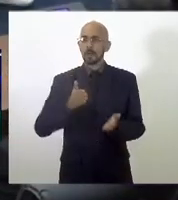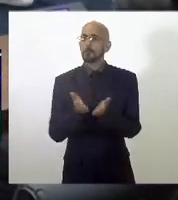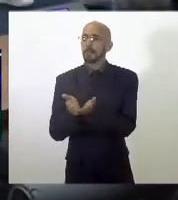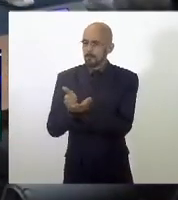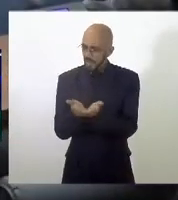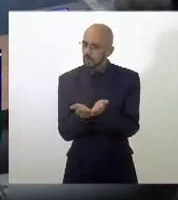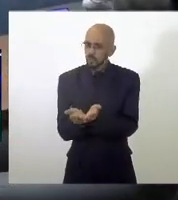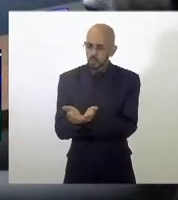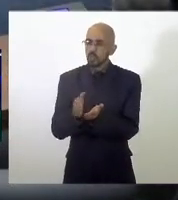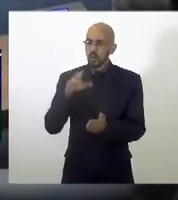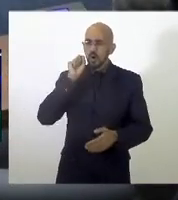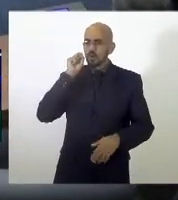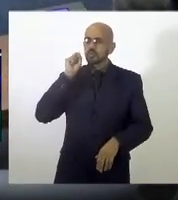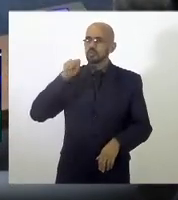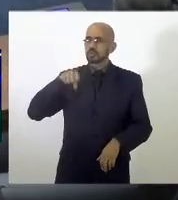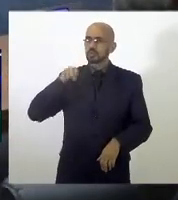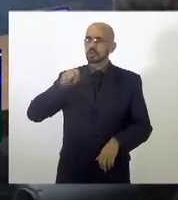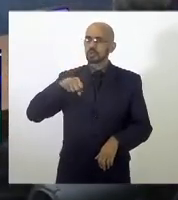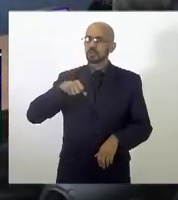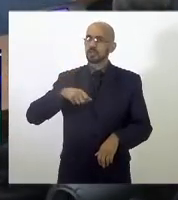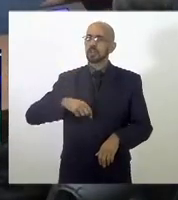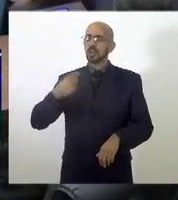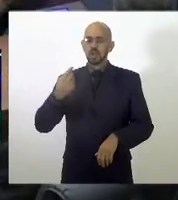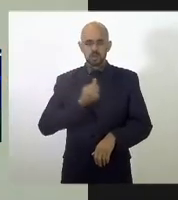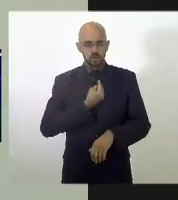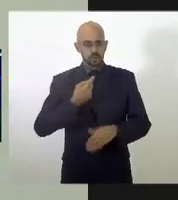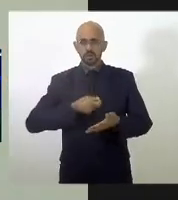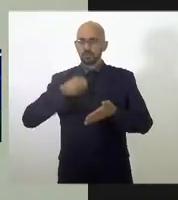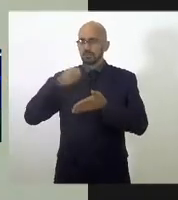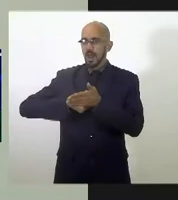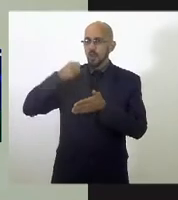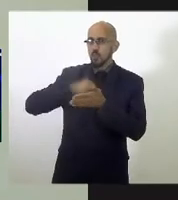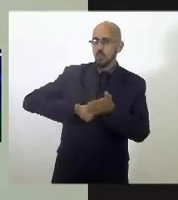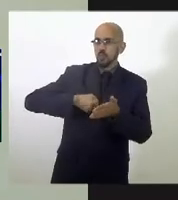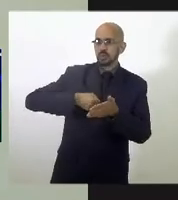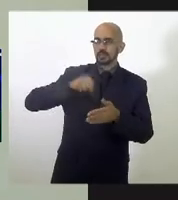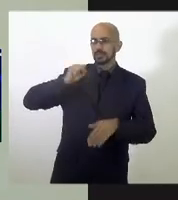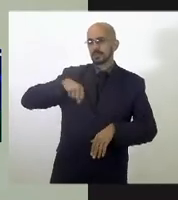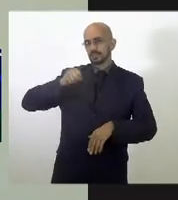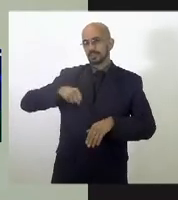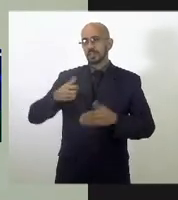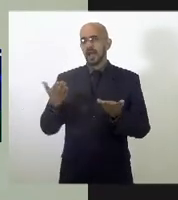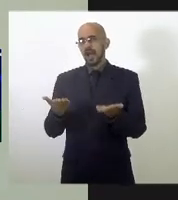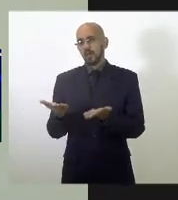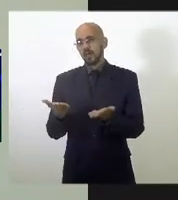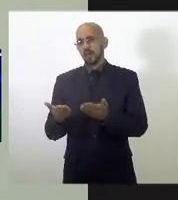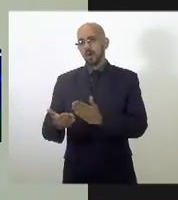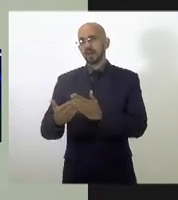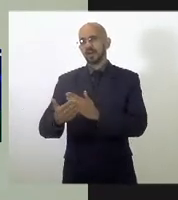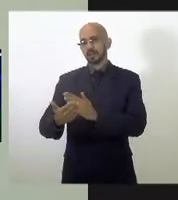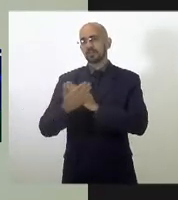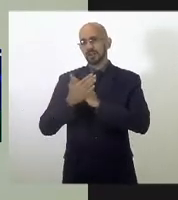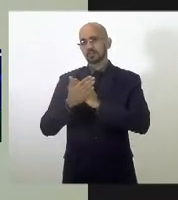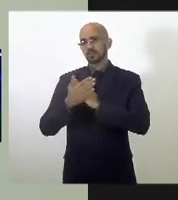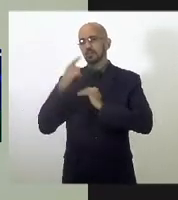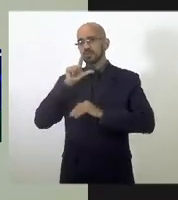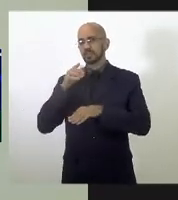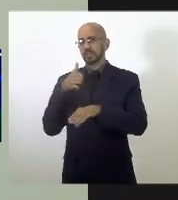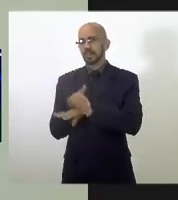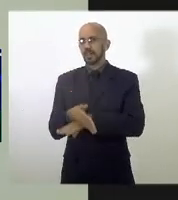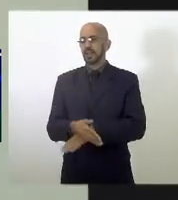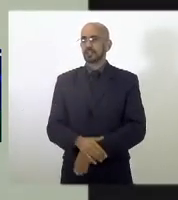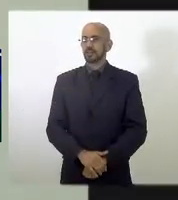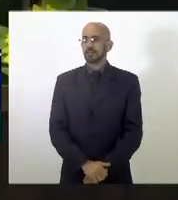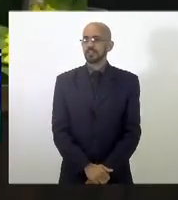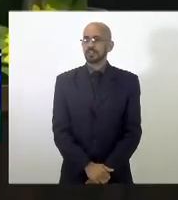estava aqui numa luta danada, mas graças a Deus, senhor, com a ajuda da Aline aí, eu consegui entrar agora. Valeu.